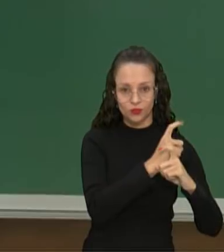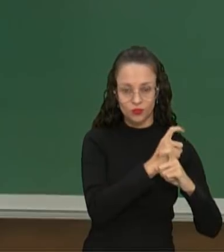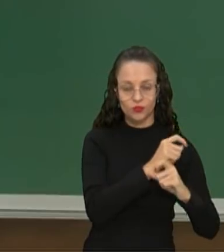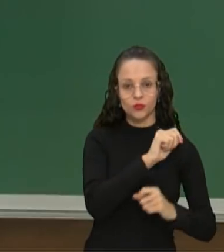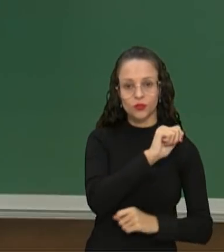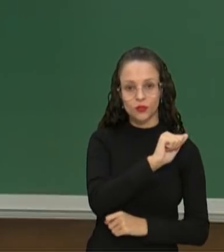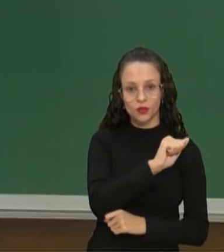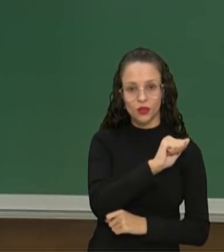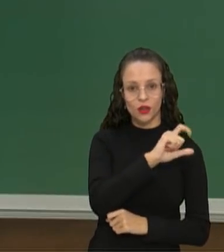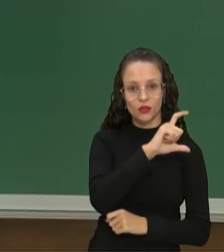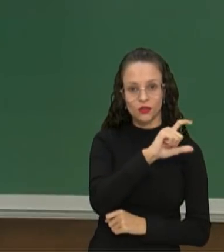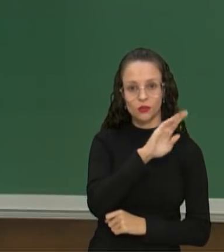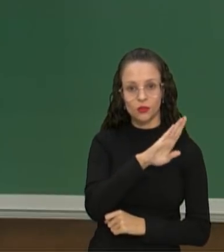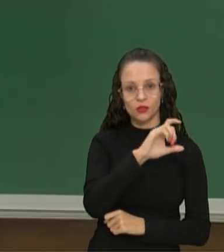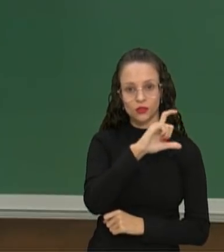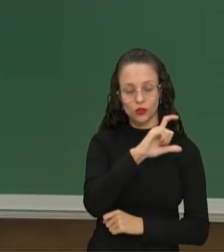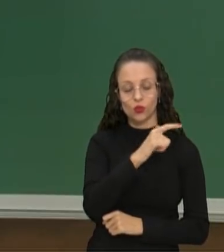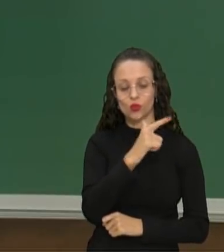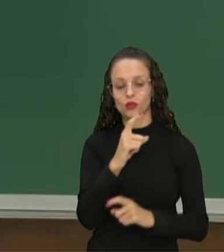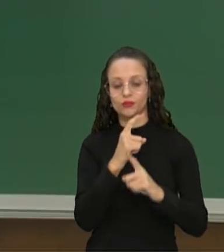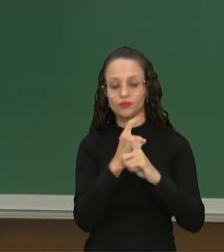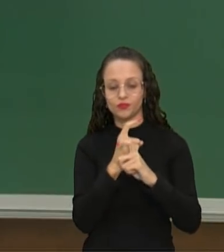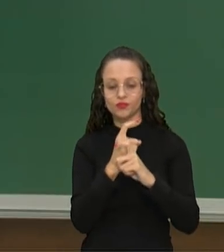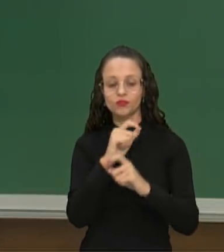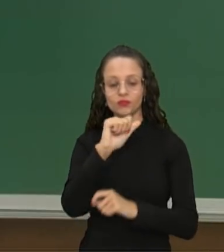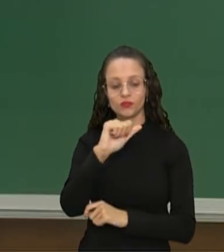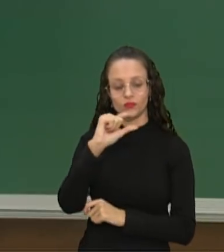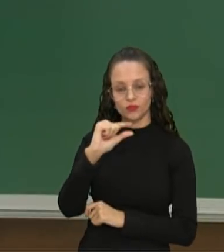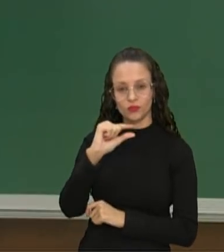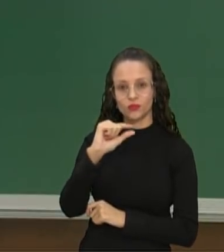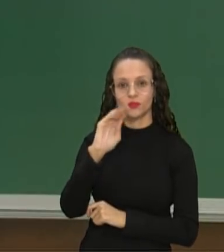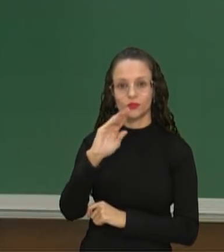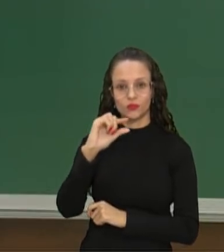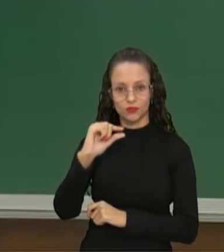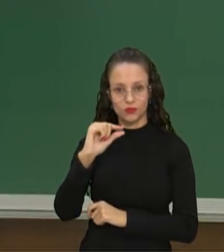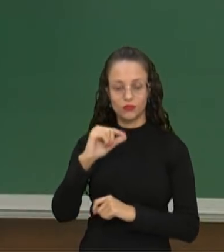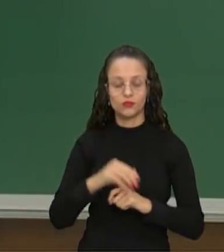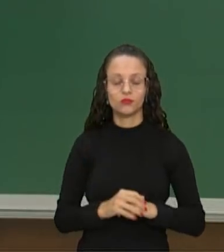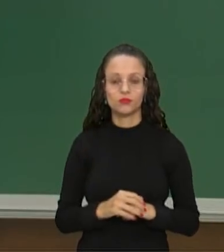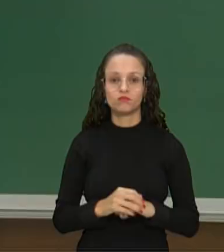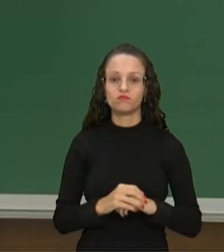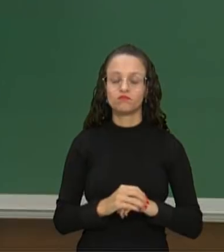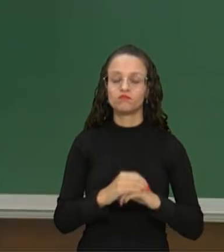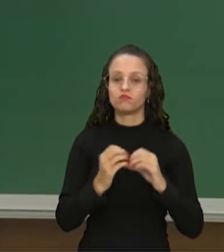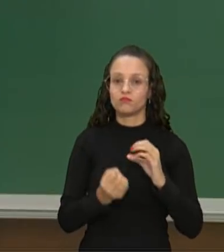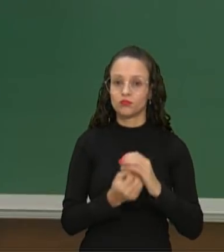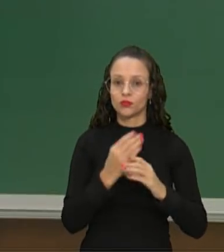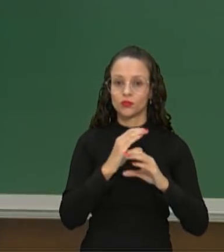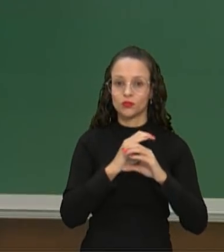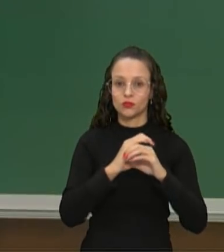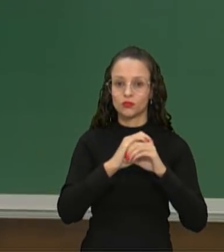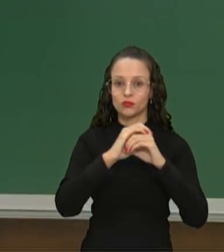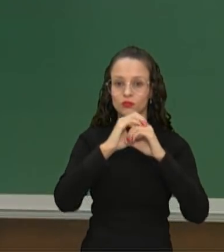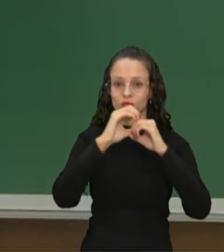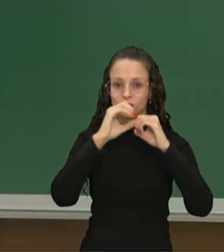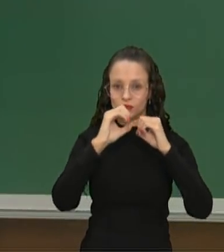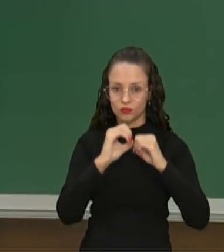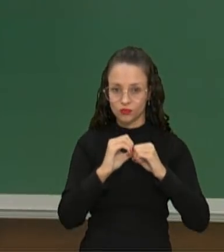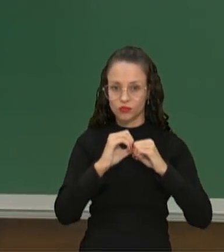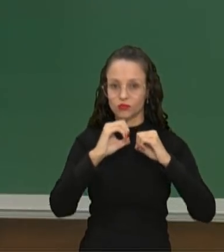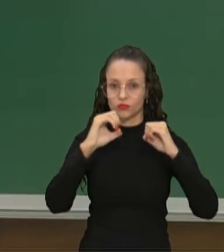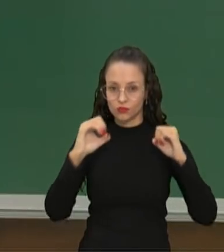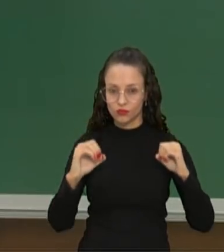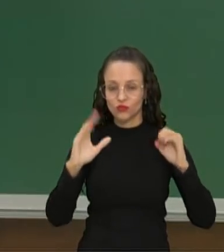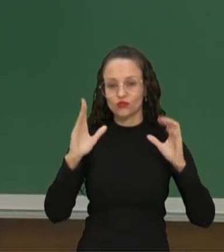azão bezão, o outro com o azinho bezinho. Na hora de formar os gametas, a gente vai passar lá pela meiose 1, meiose 2, que a